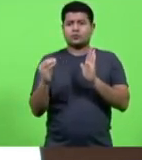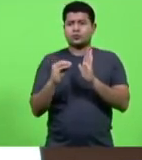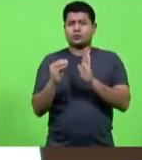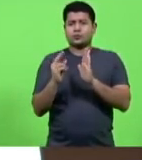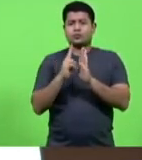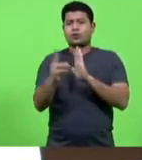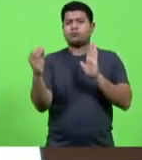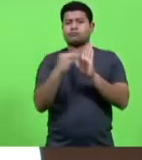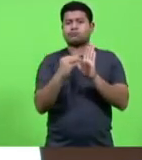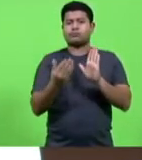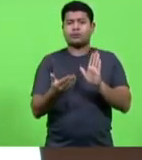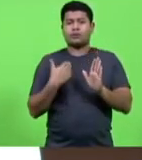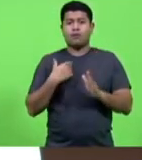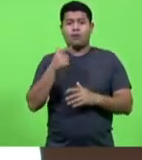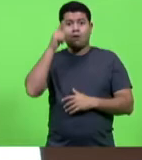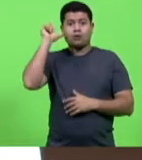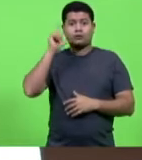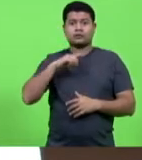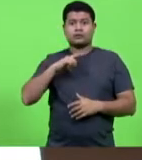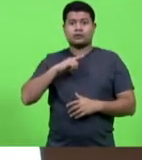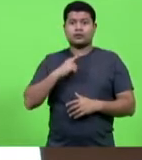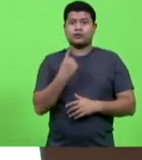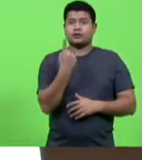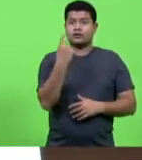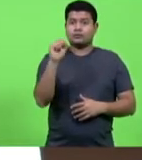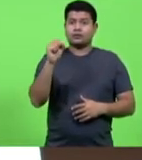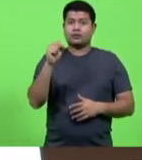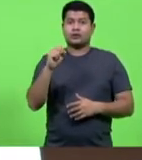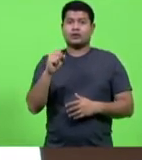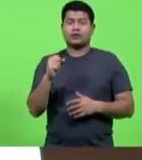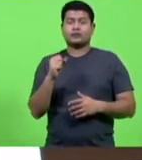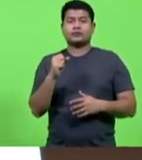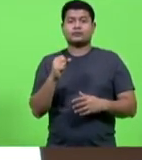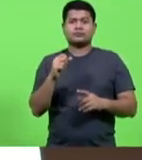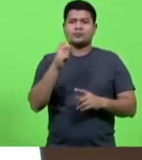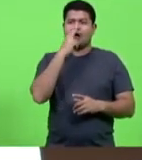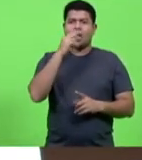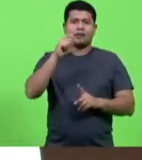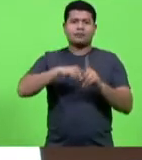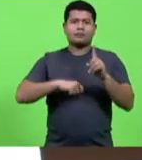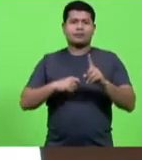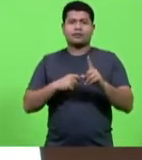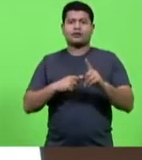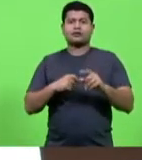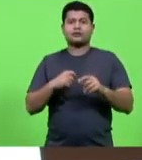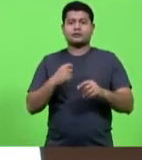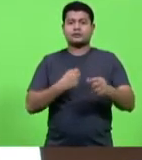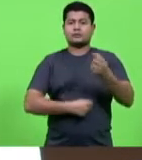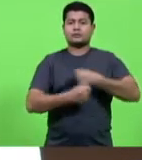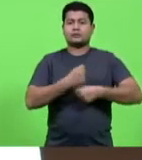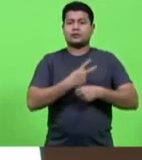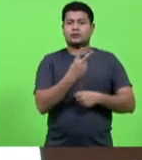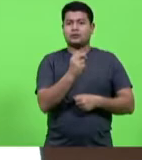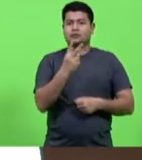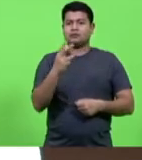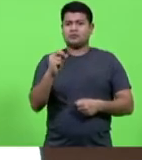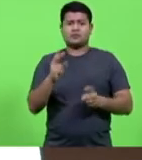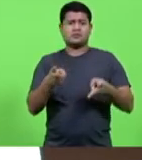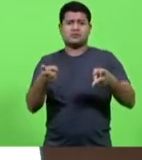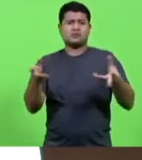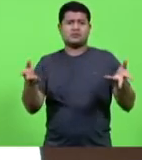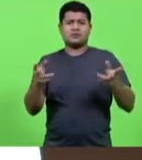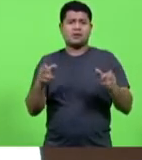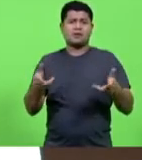Ontem começou o 18º mês do ano 2020, porque não teve ano novo, né? Então, está todo